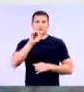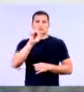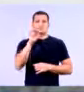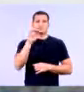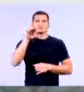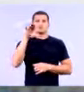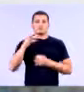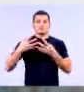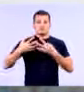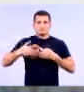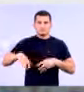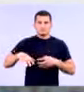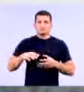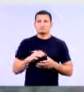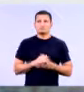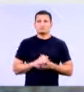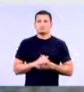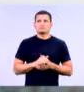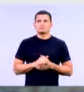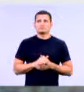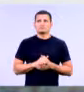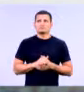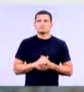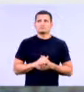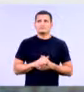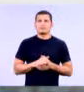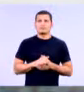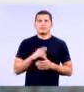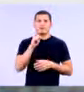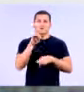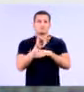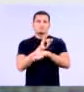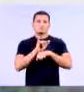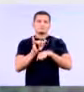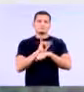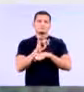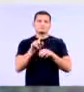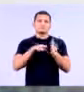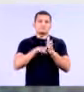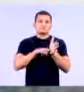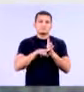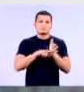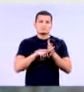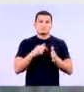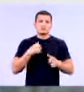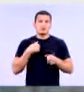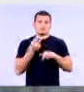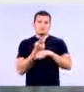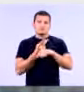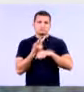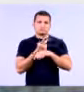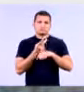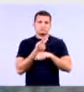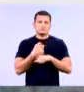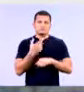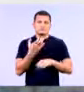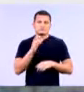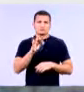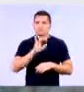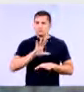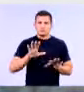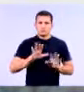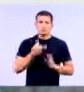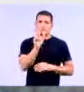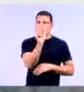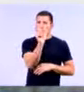ifro.edu.br. O que essa técnica de busca nos diz? Que eu estou procurando, eu quero procurar somente